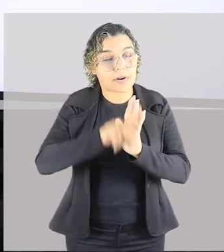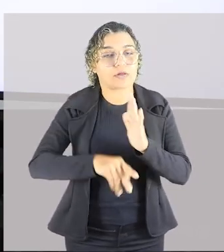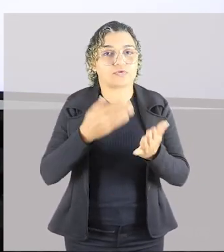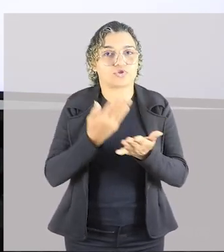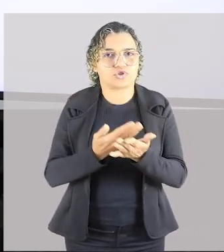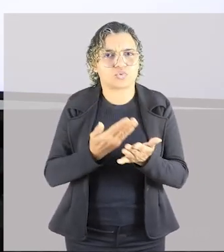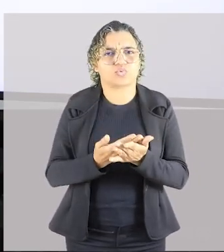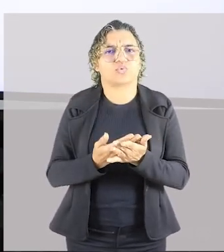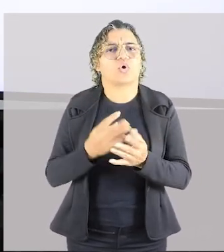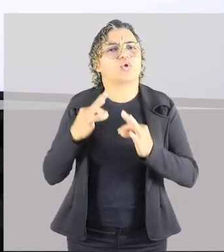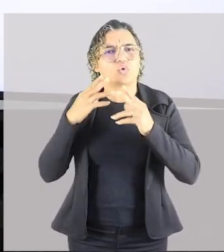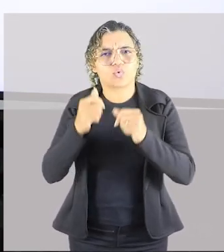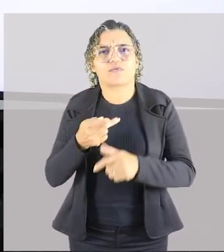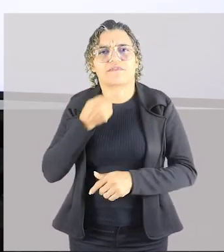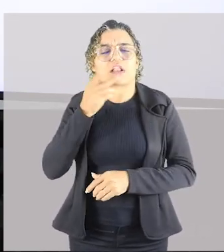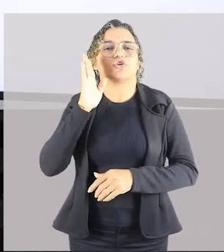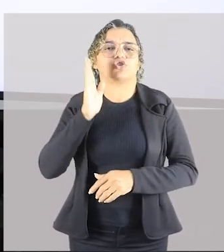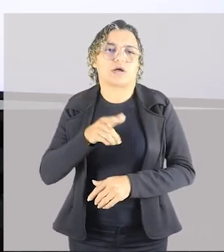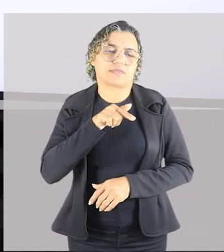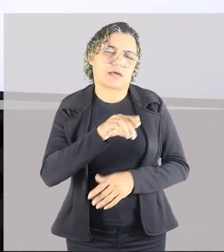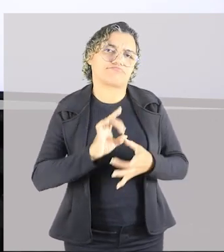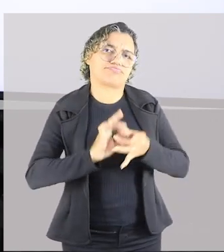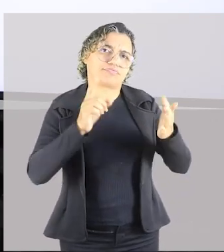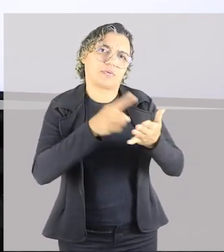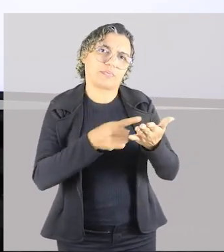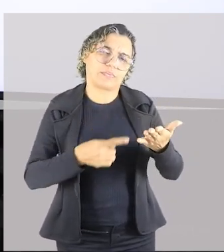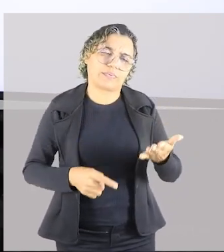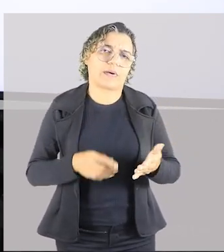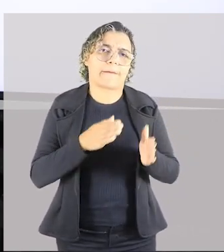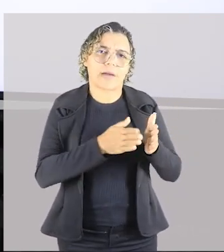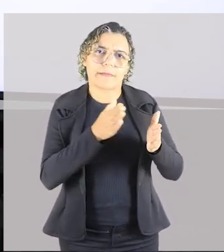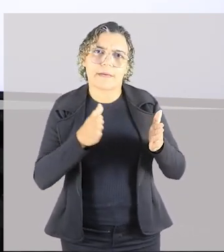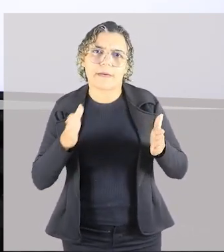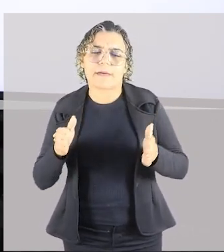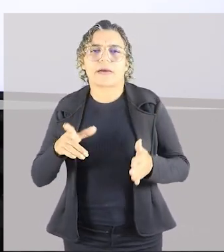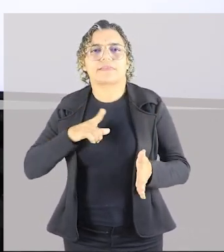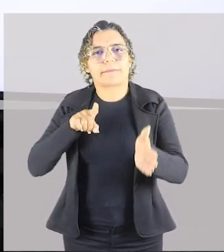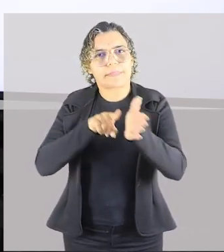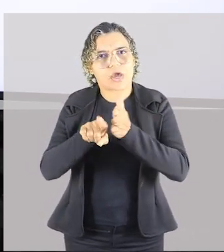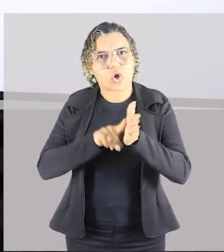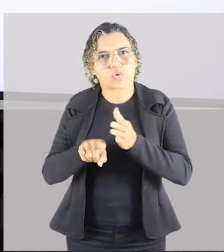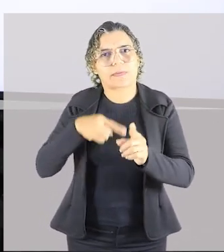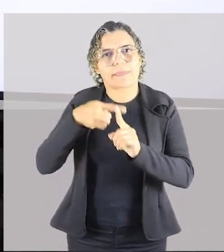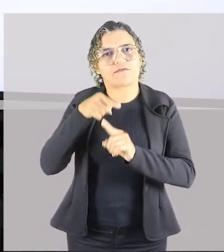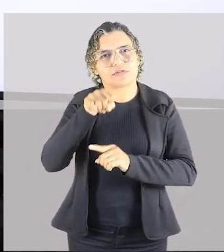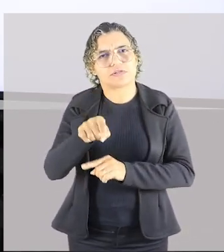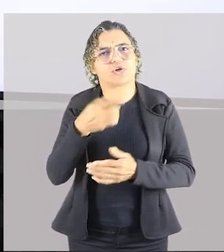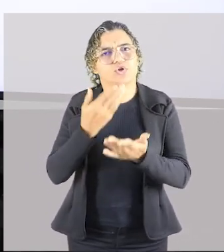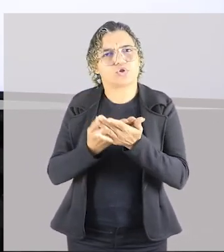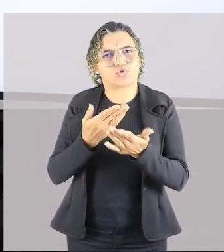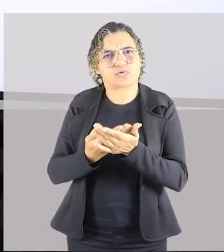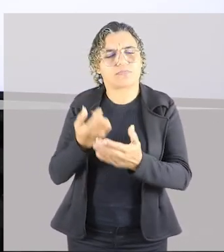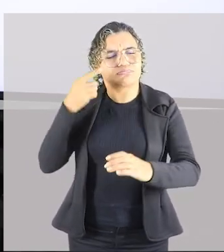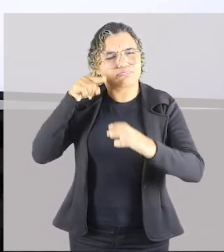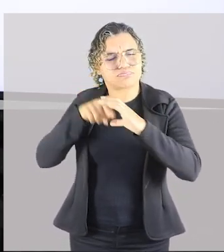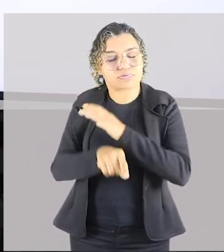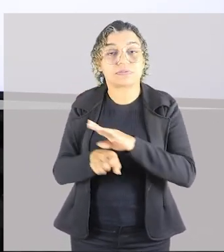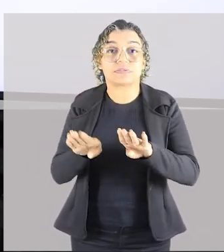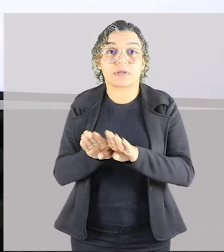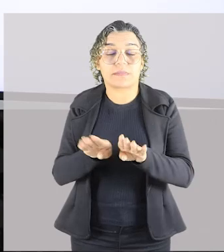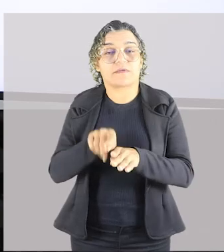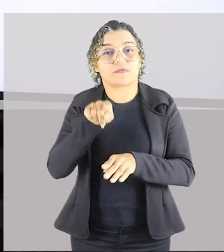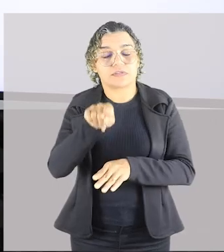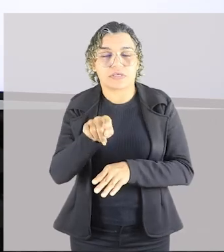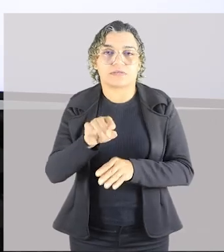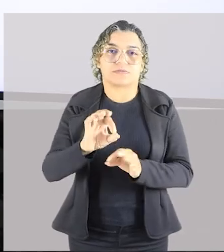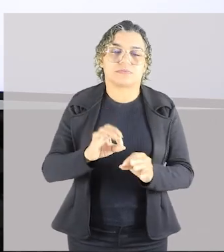isso aqui que foi falado está disponível para você em apostila, passo a passo, com mais questões para tu estudar, aprofundar. Além disso, tá